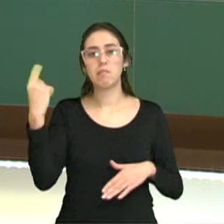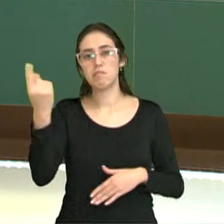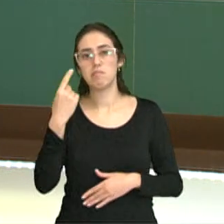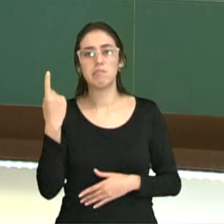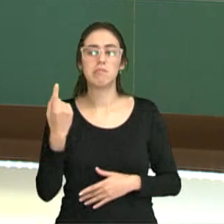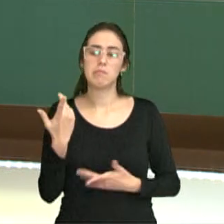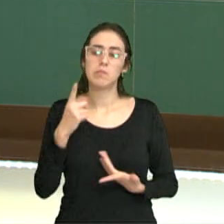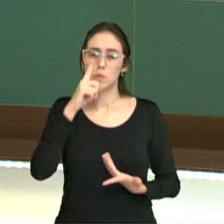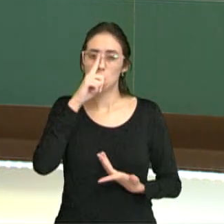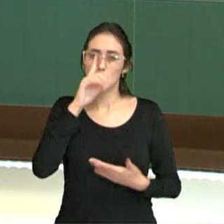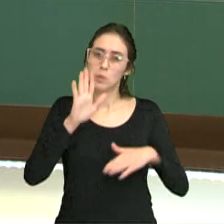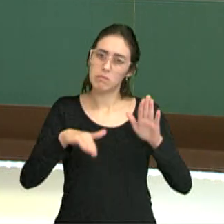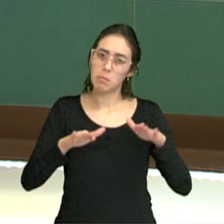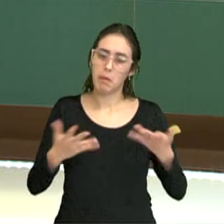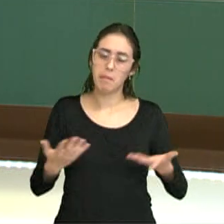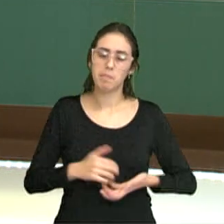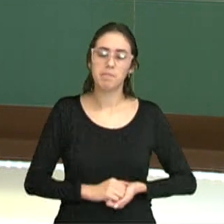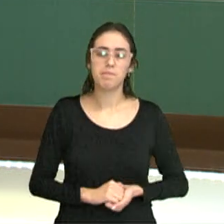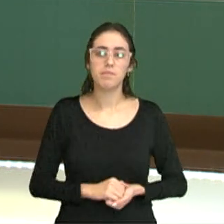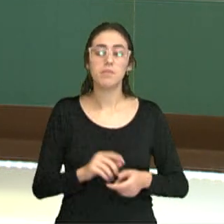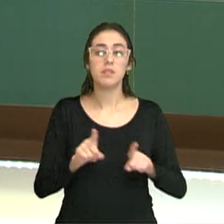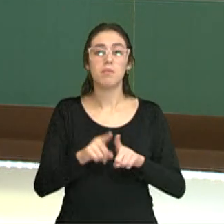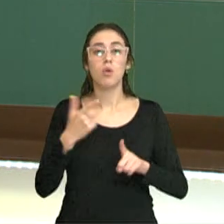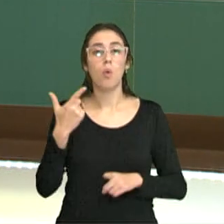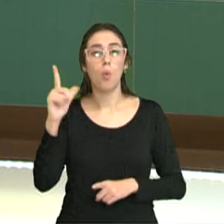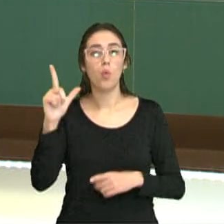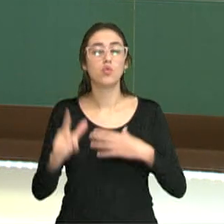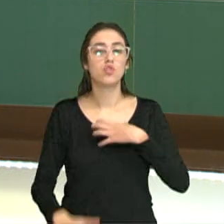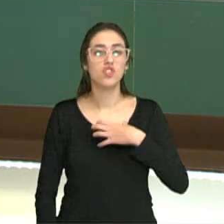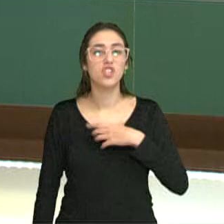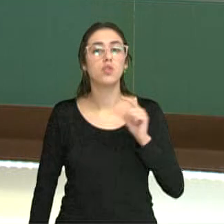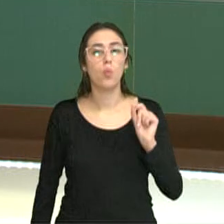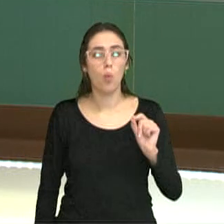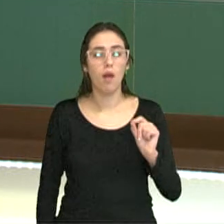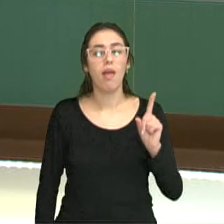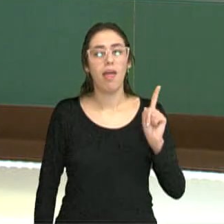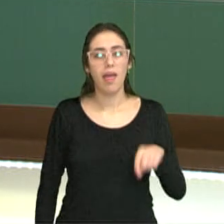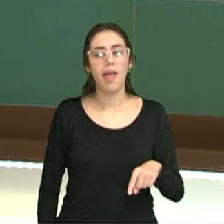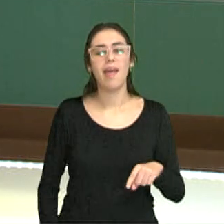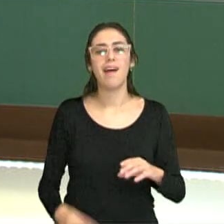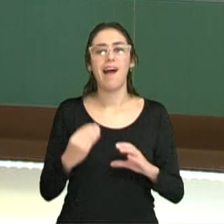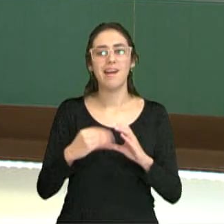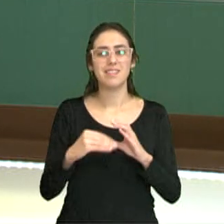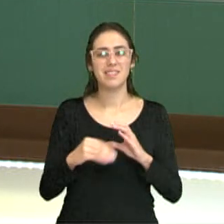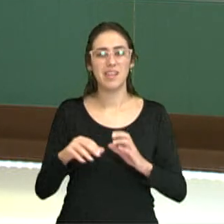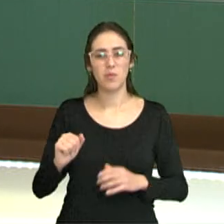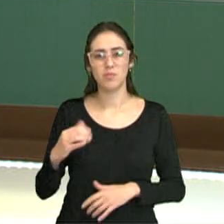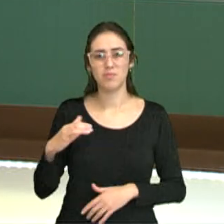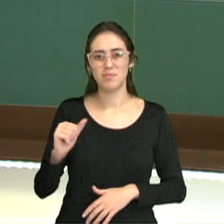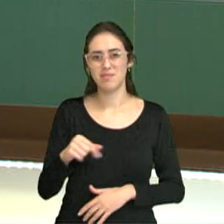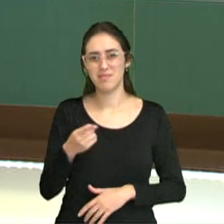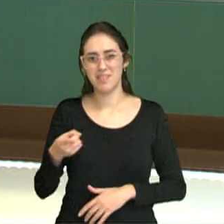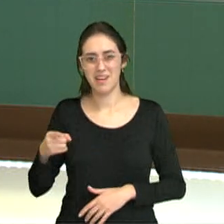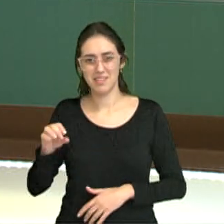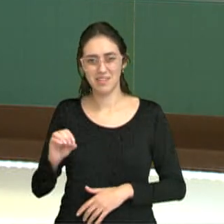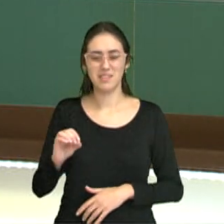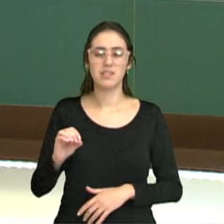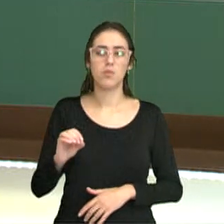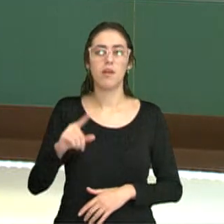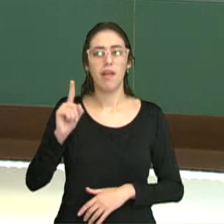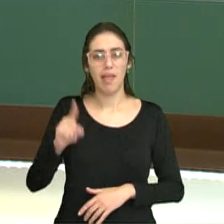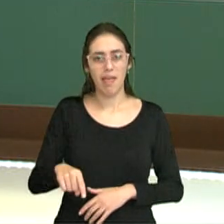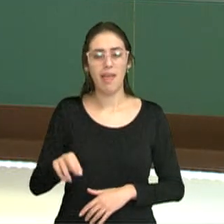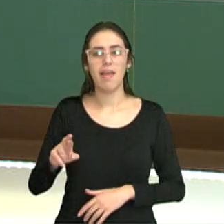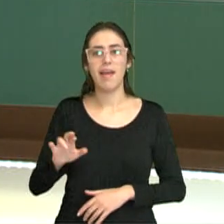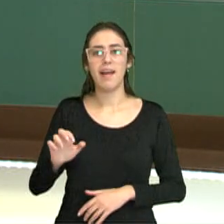risco. Outra maneira da gente utilizar é o mercado de ações, que nesse caso aqui a gente classifica ele como